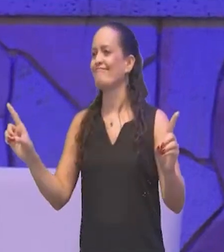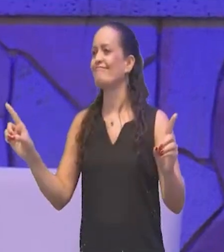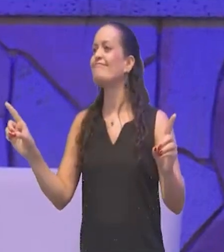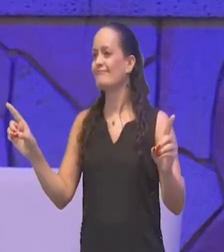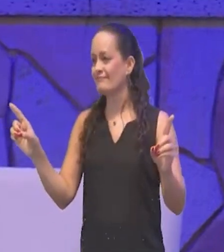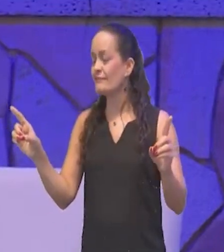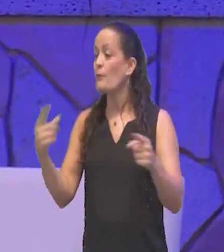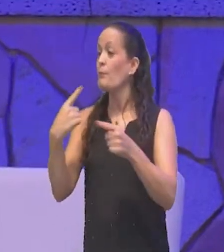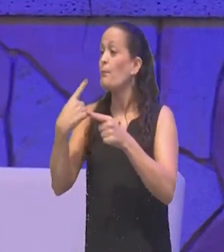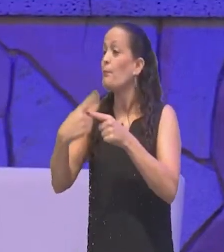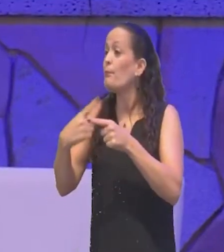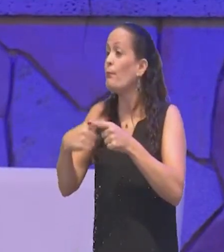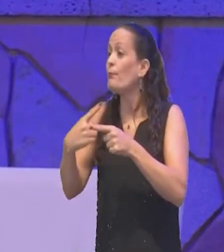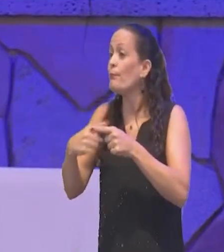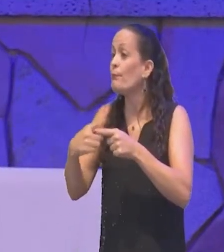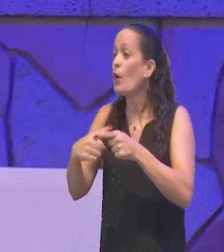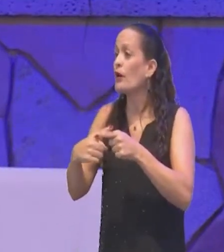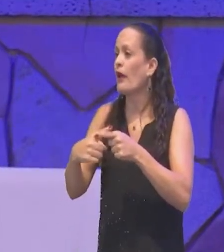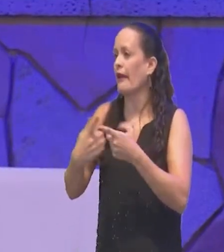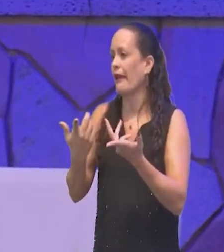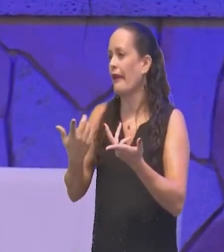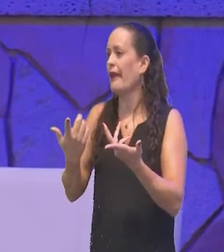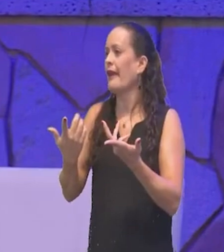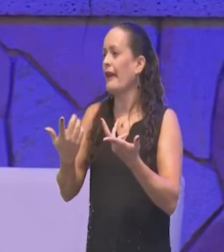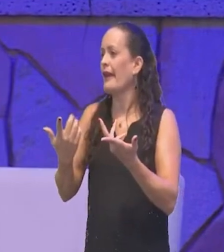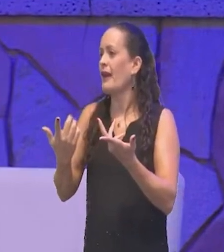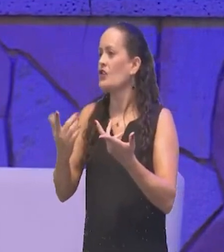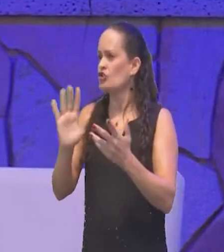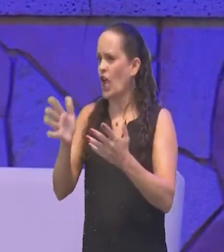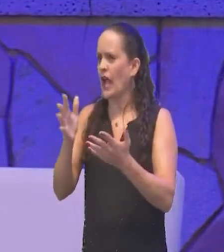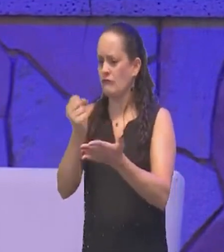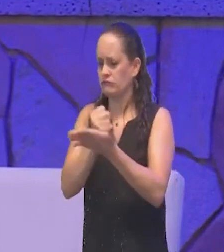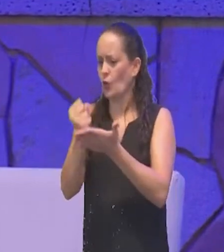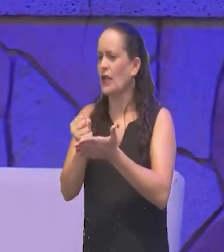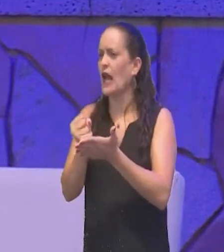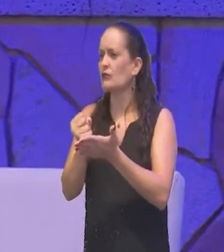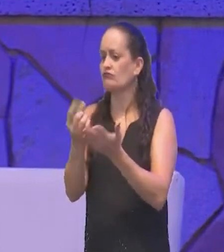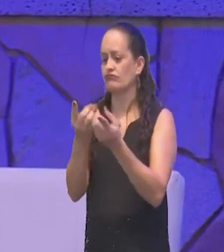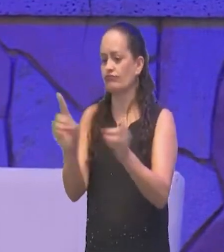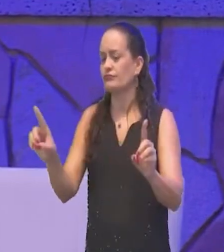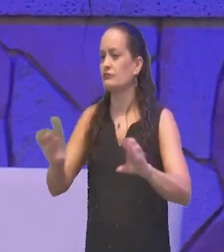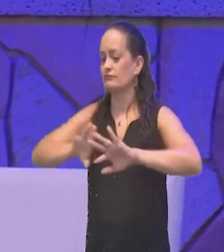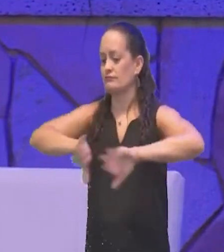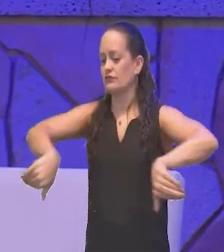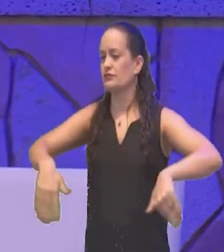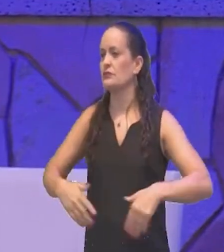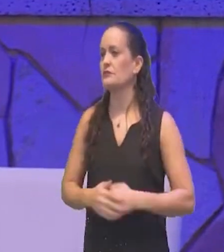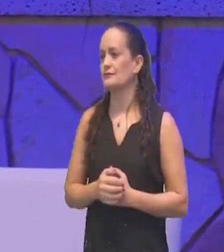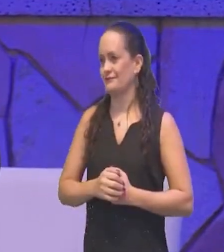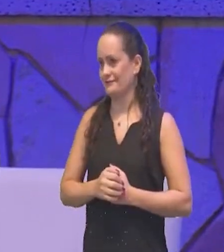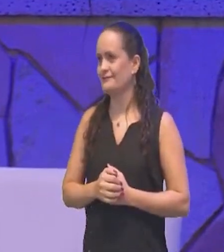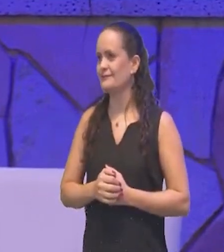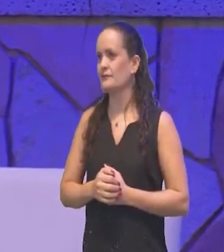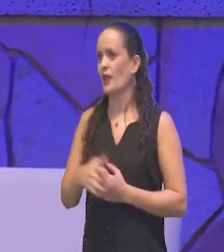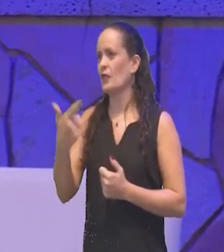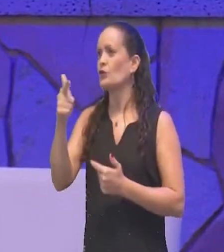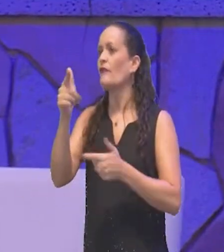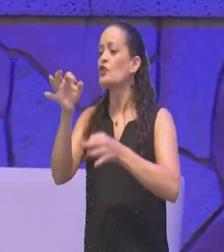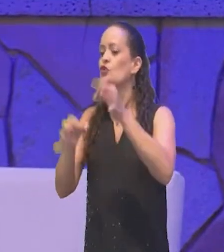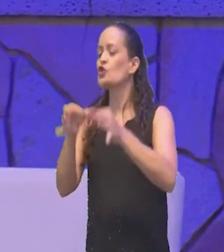aqueles realizados por meio de serviços de cartório, sem a necessidade de um processo na